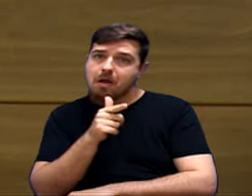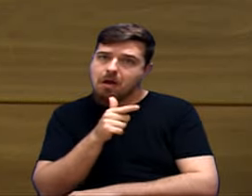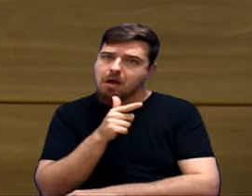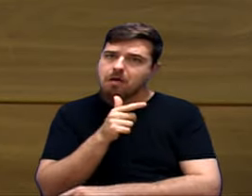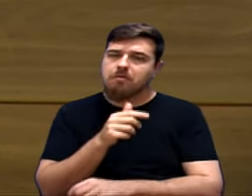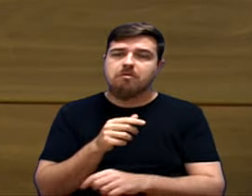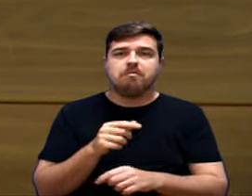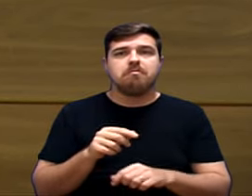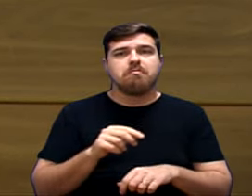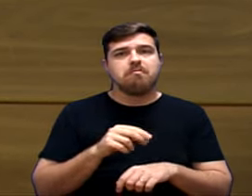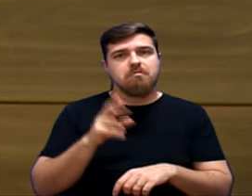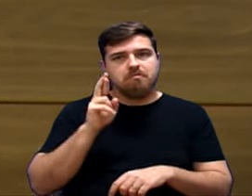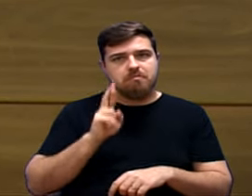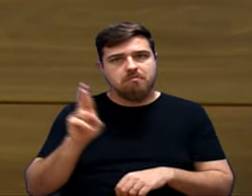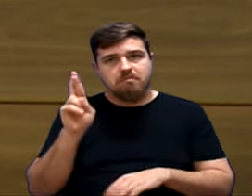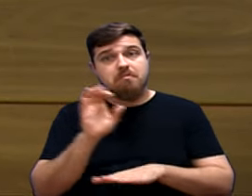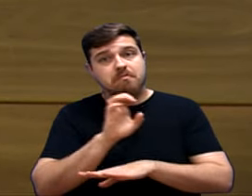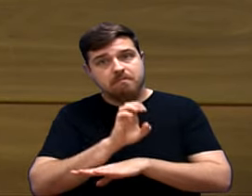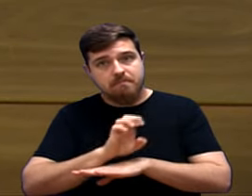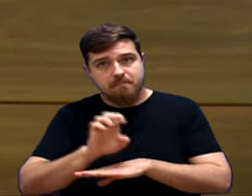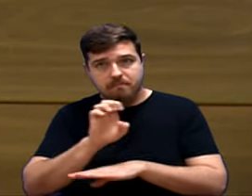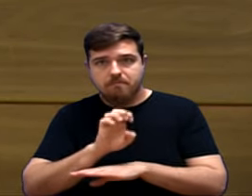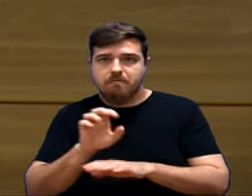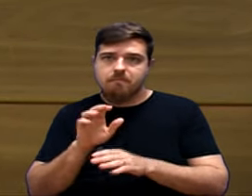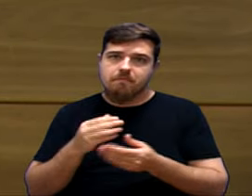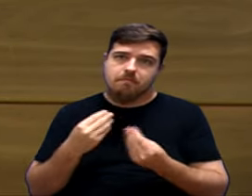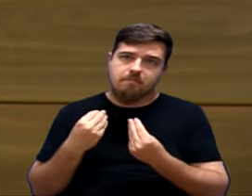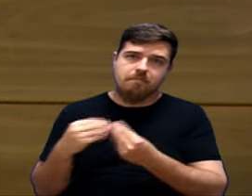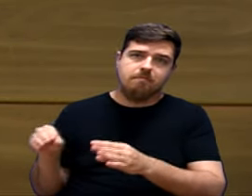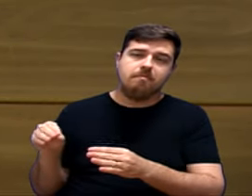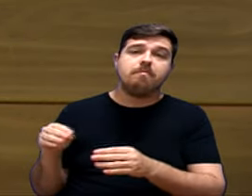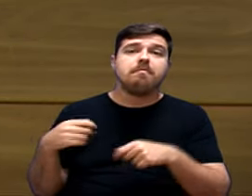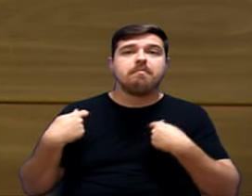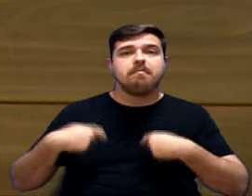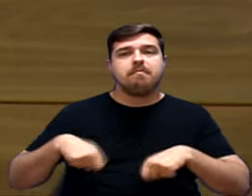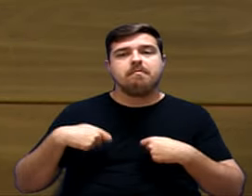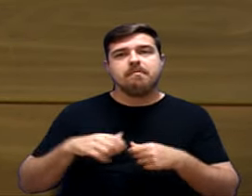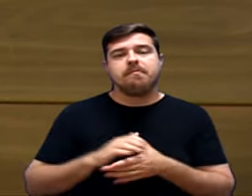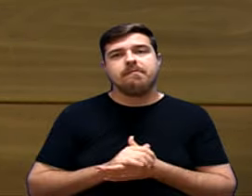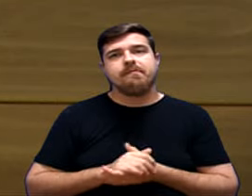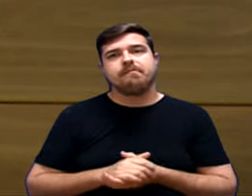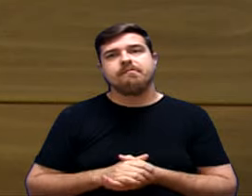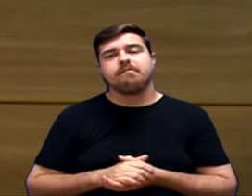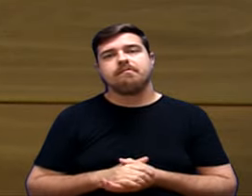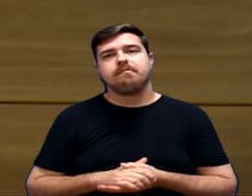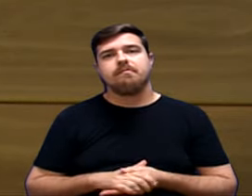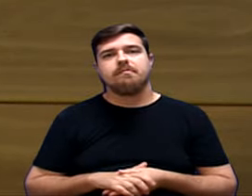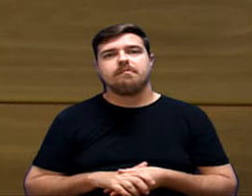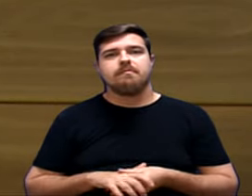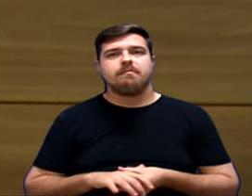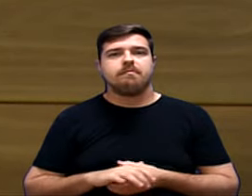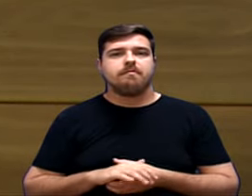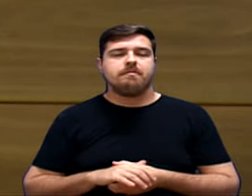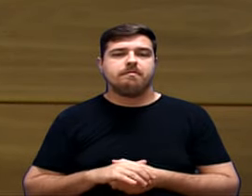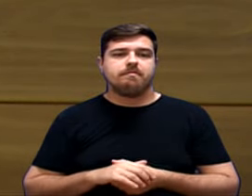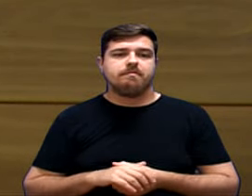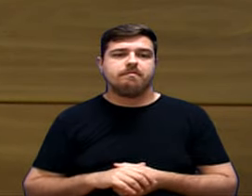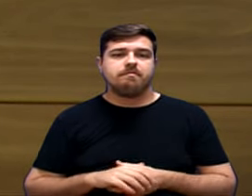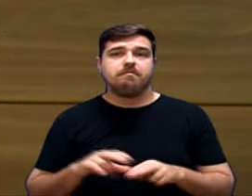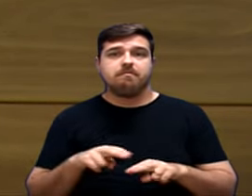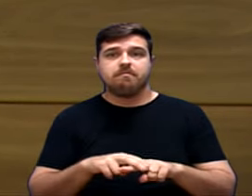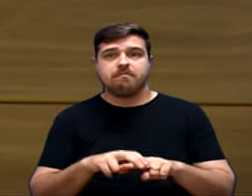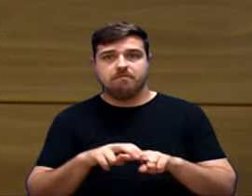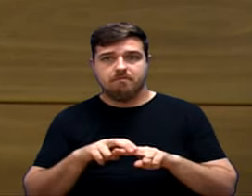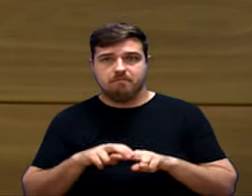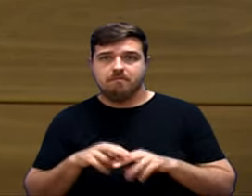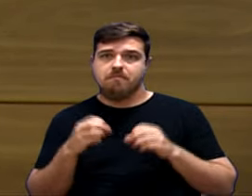de Poço ele tem que ir nos órgãos estaduais ele tem que ter ess ele tem que ter essa liberação para ele poder construir por isso que eu me referi que